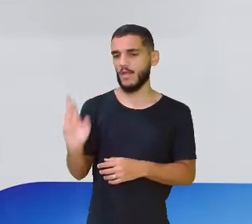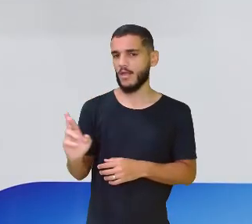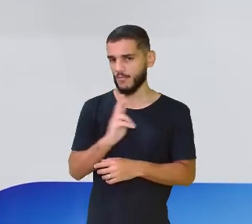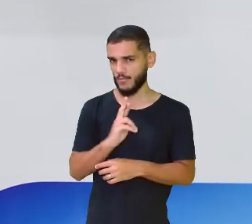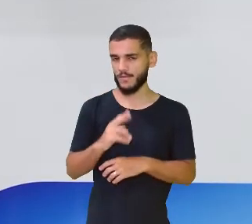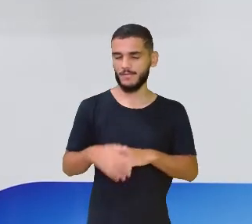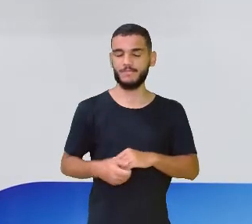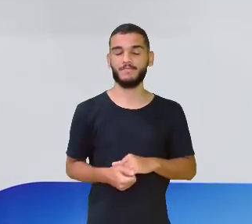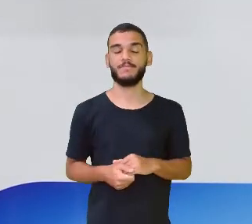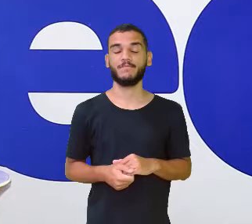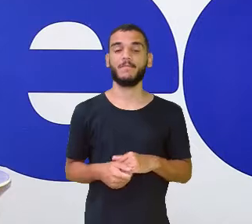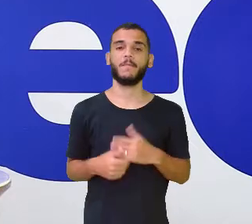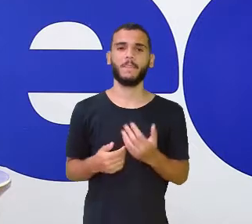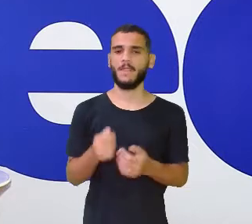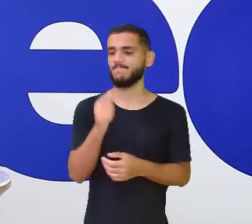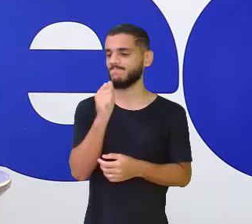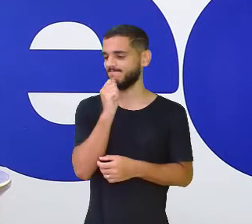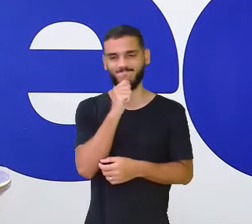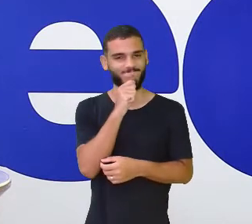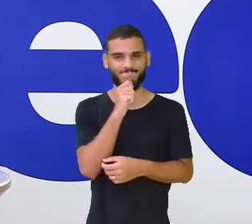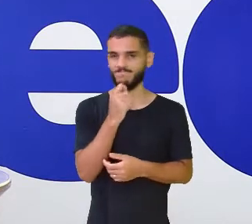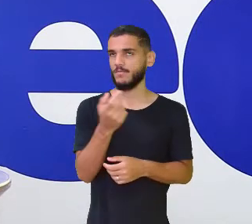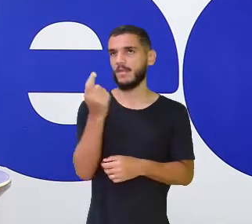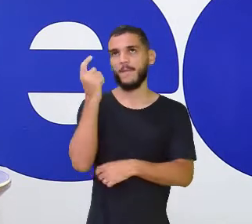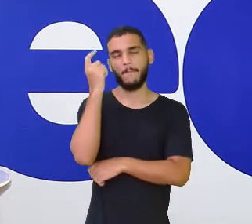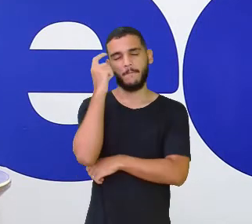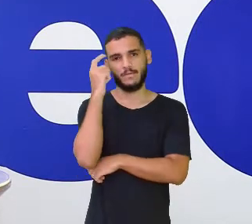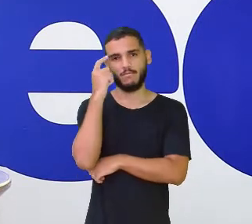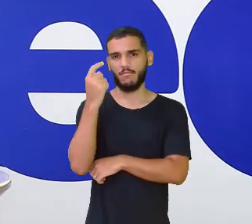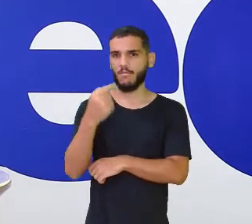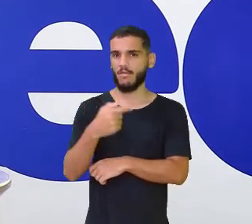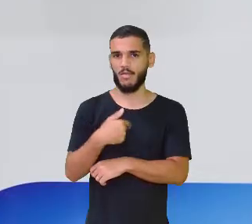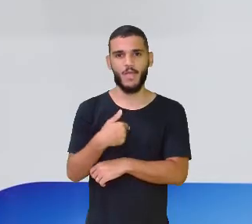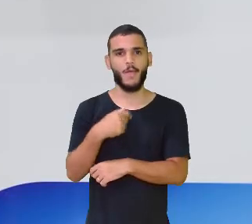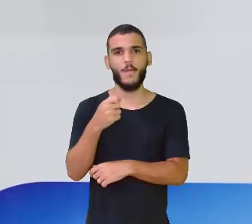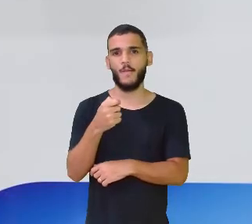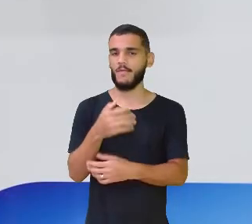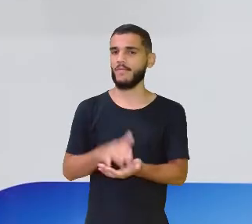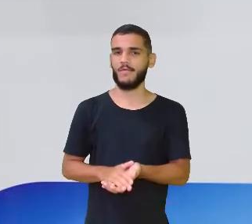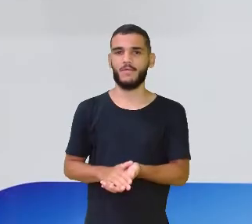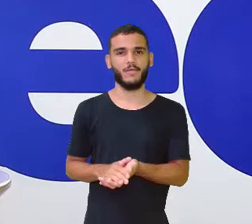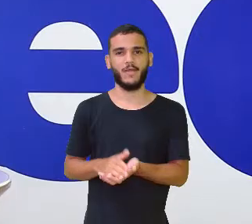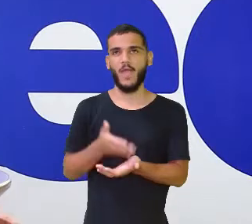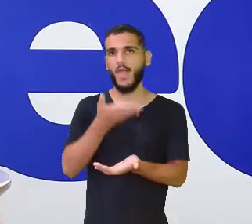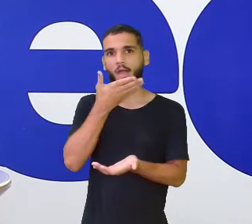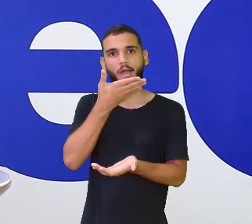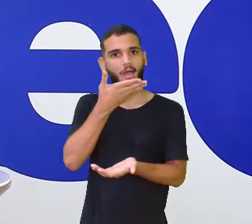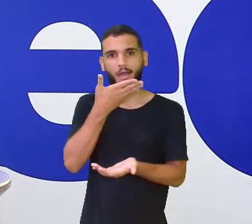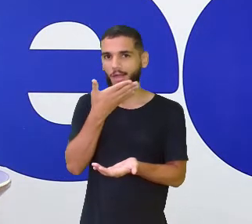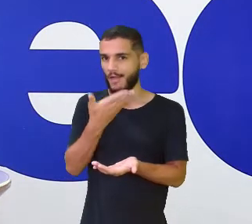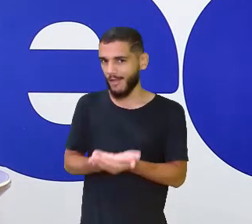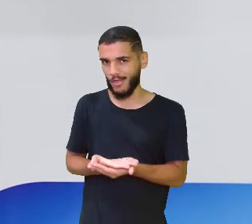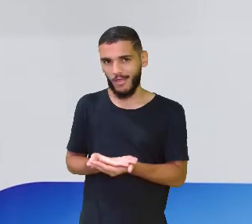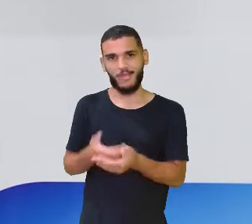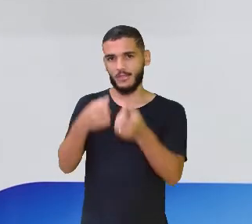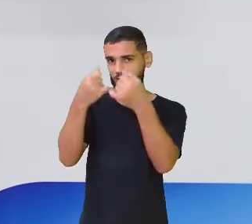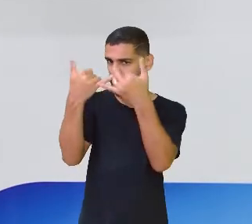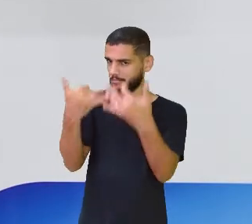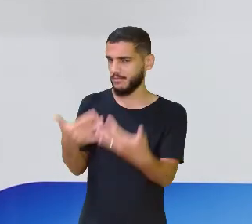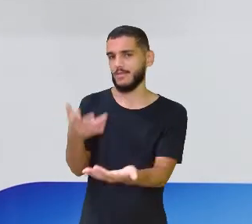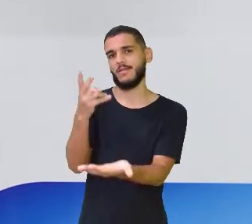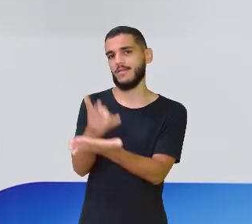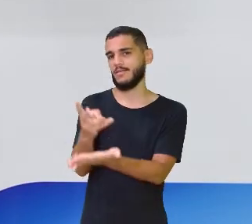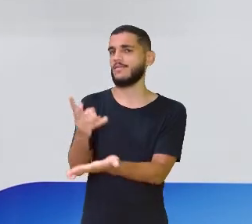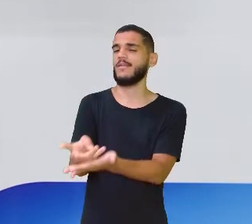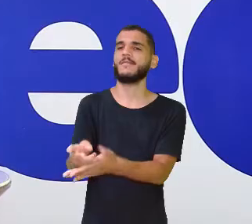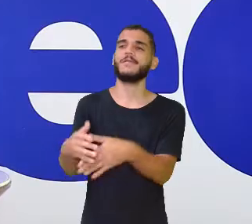Márcia? Ainda não, estão pensando, Tô passada com vocês. A Yasmin, falei tanto aqui. Mas